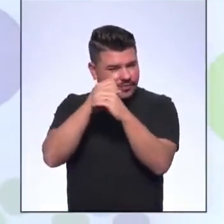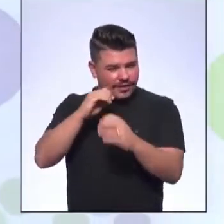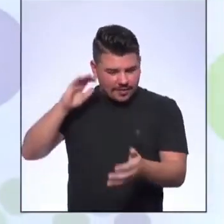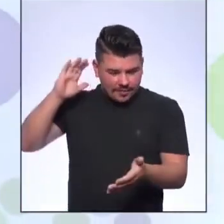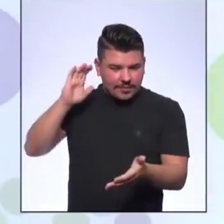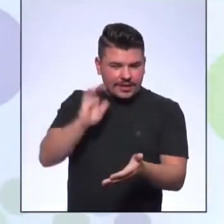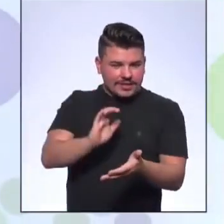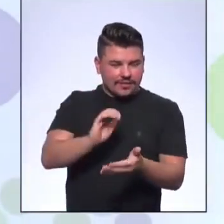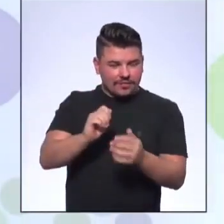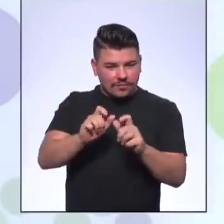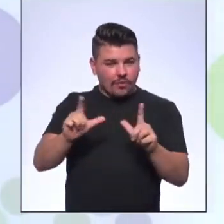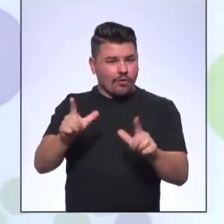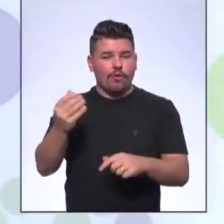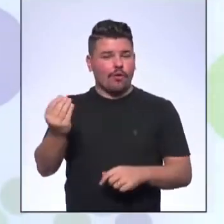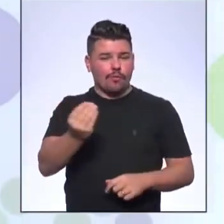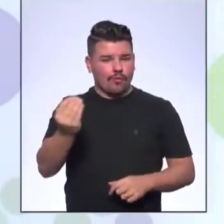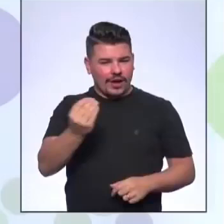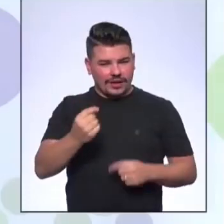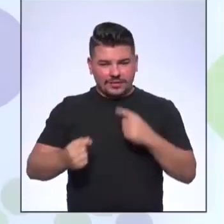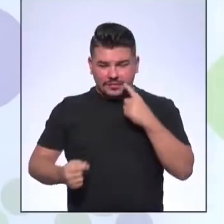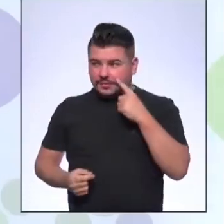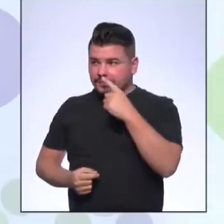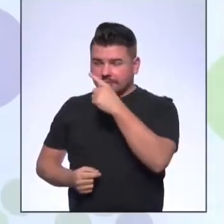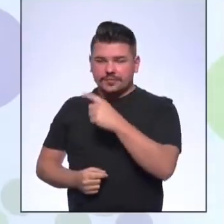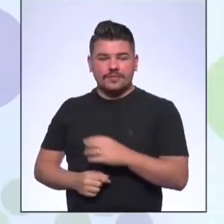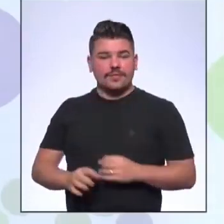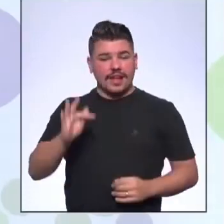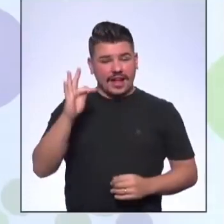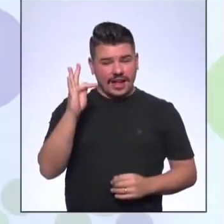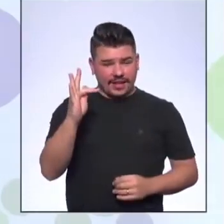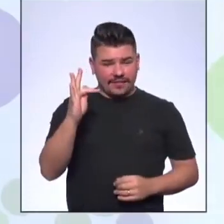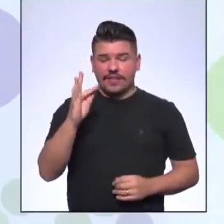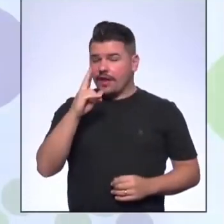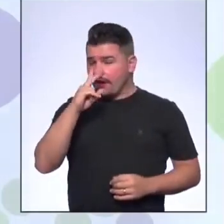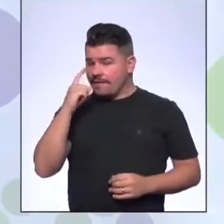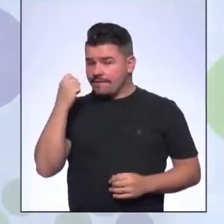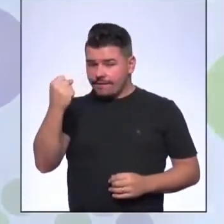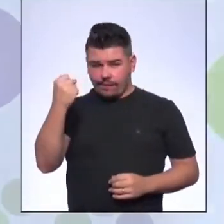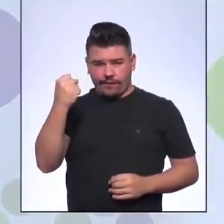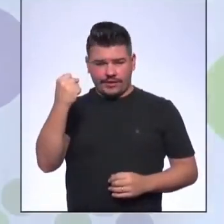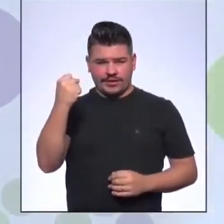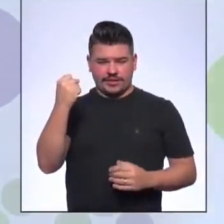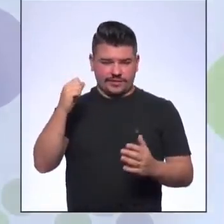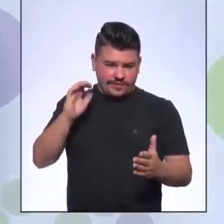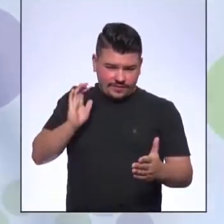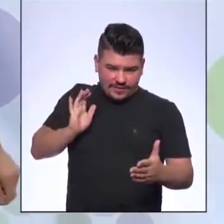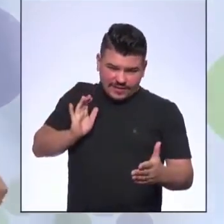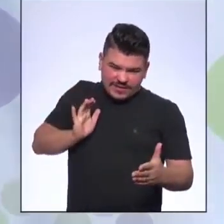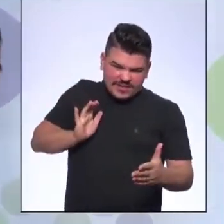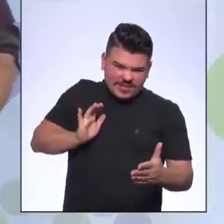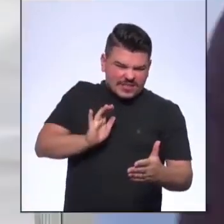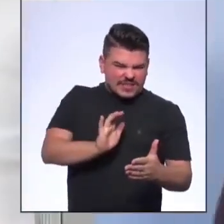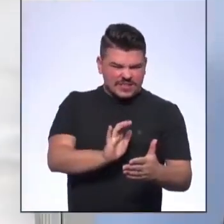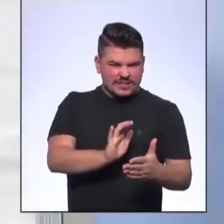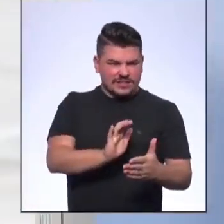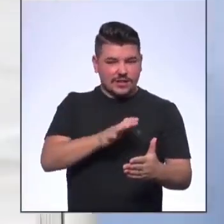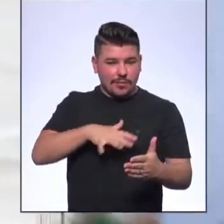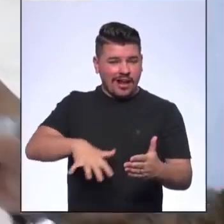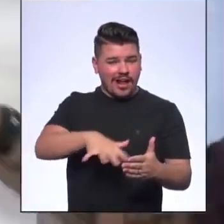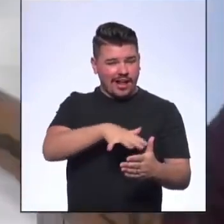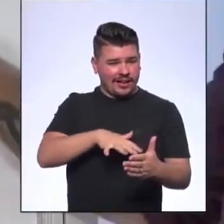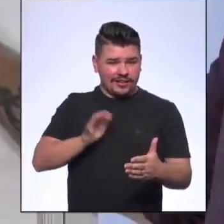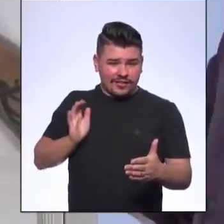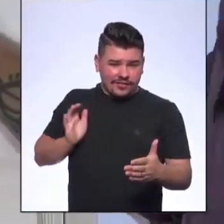pressão mecânica seria, né? É a força aplicada até uma determinada, né, em uma determinada área,